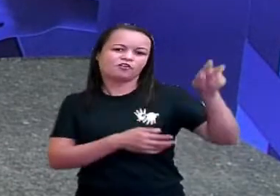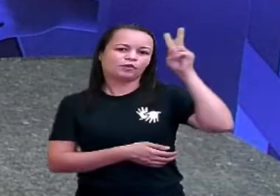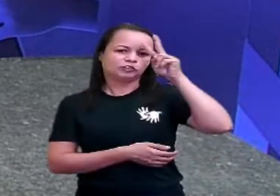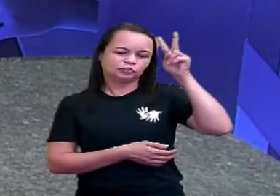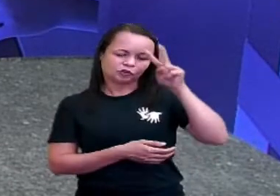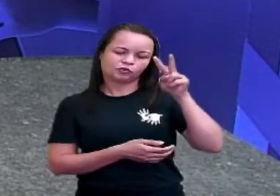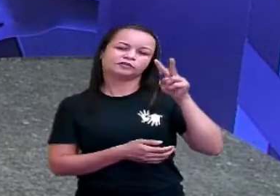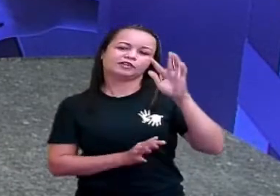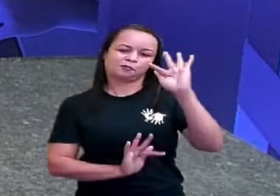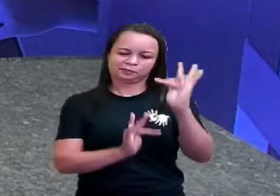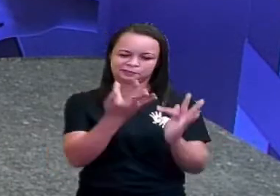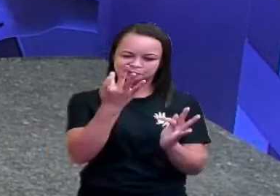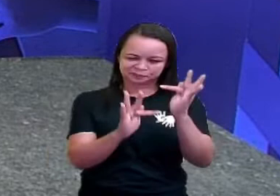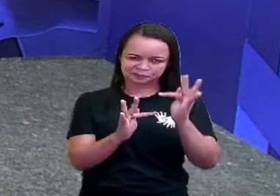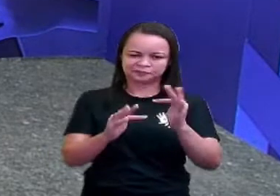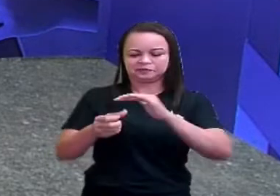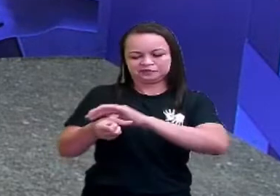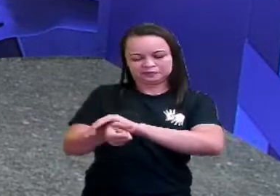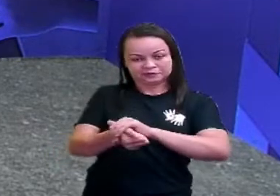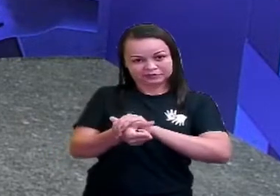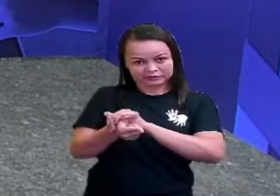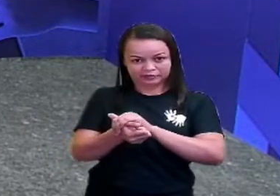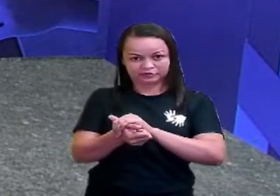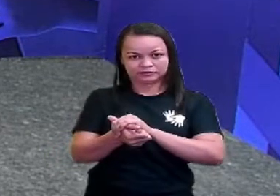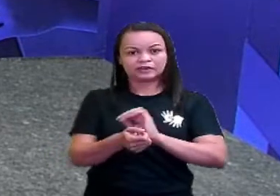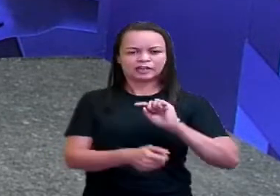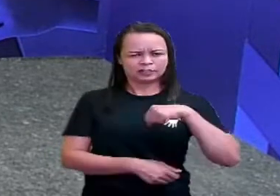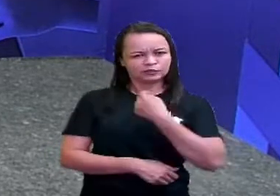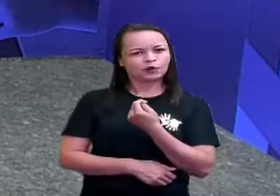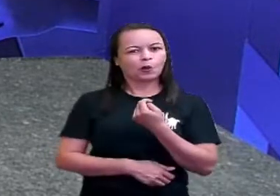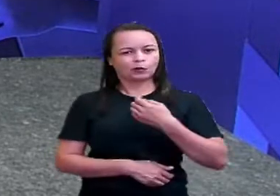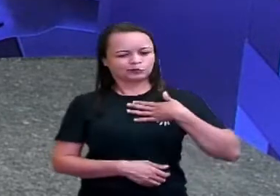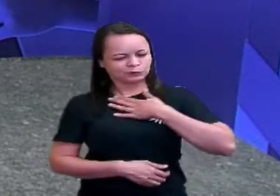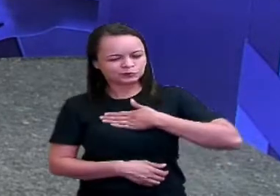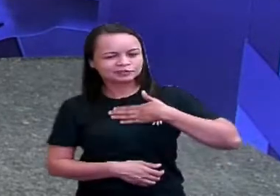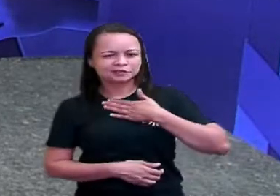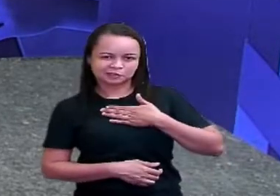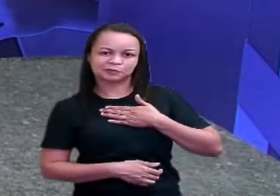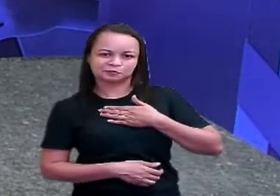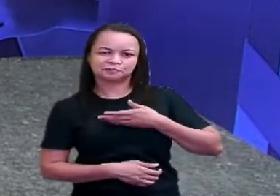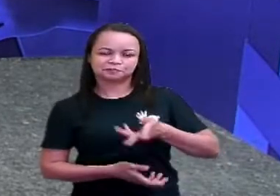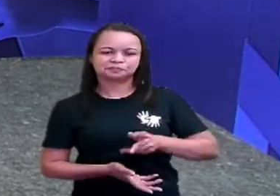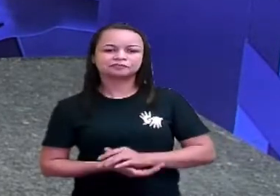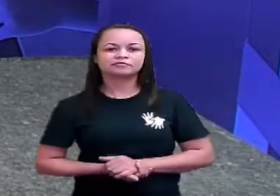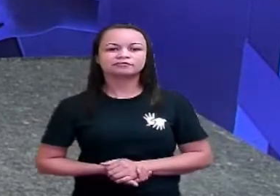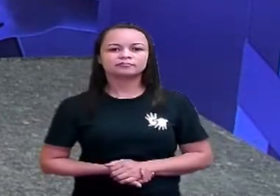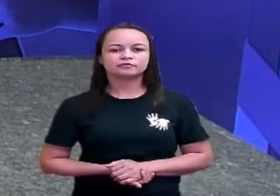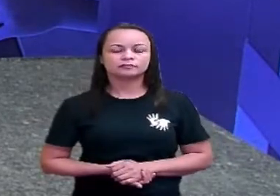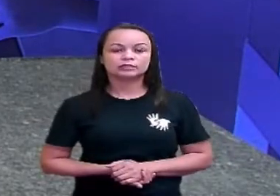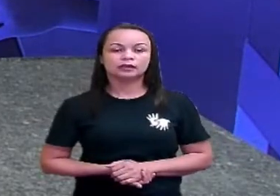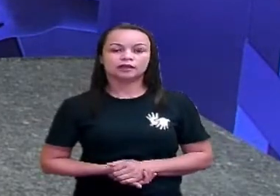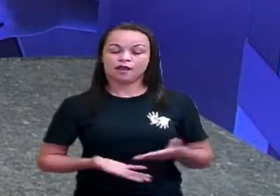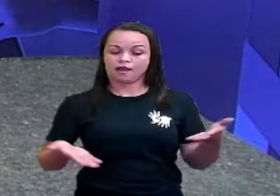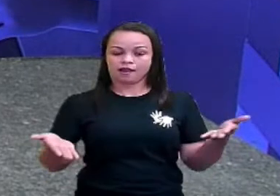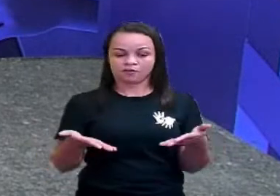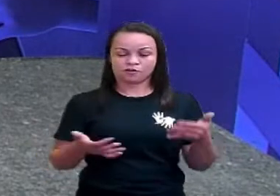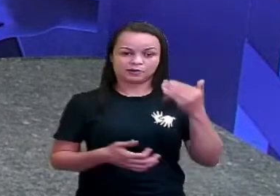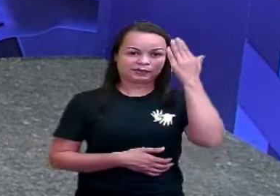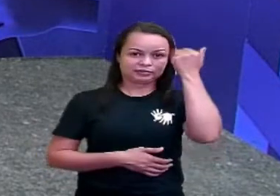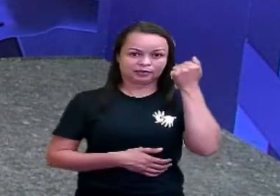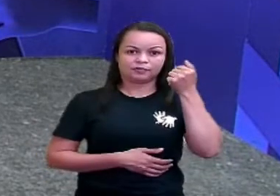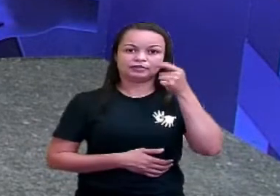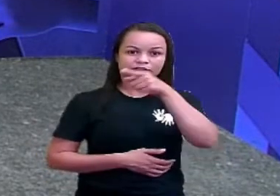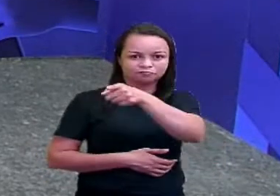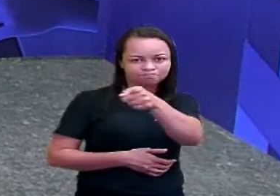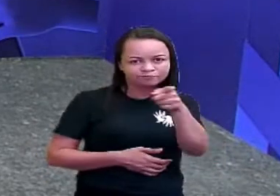Jabuti. E a gente se divertiu bastante com ela, né? E agora, para saber se vocês estão